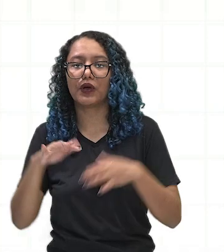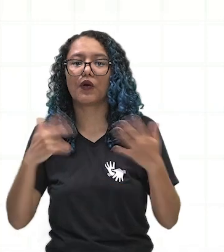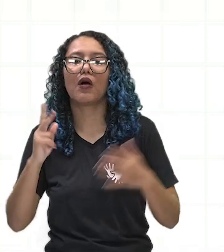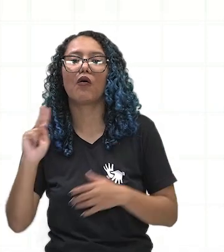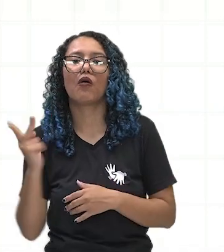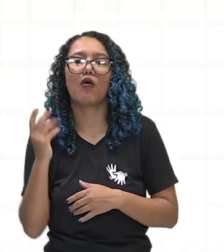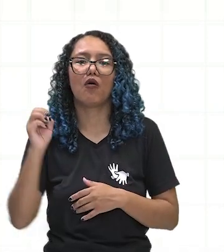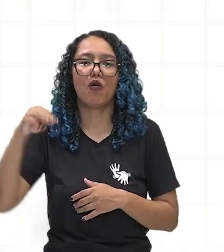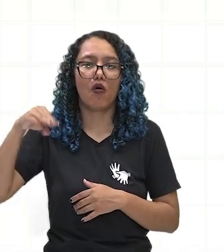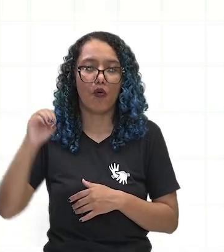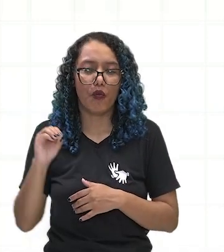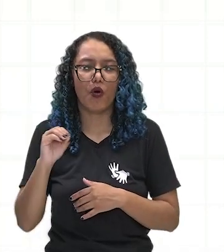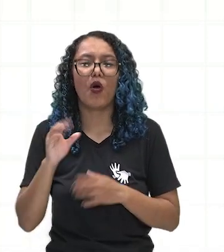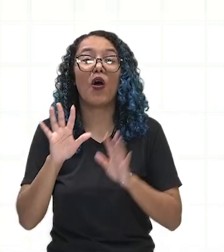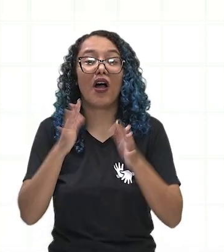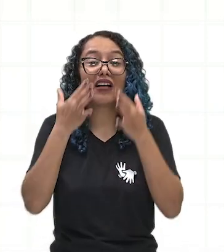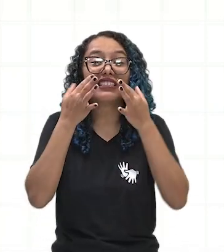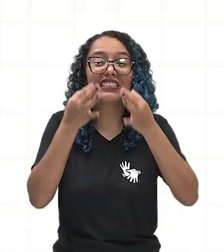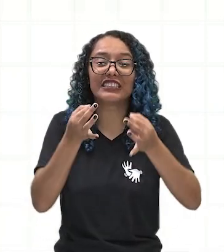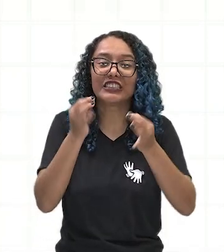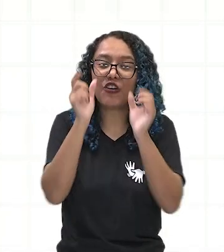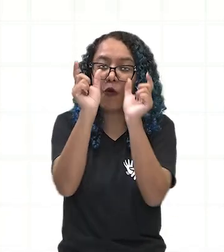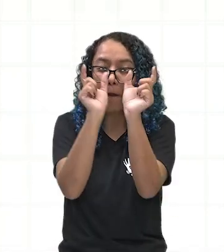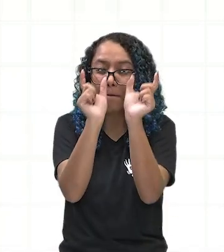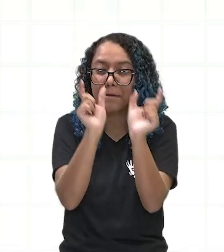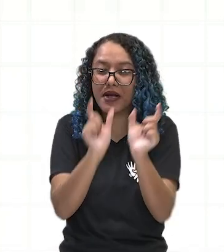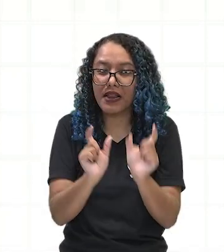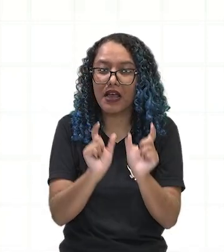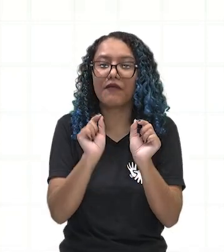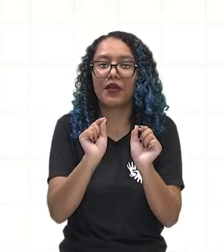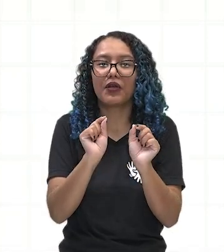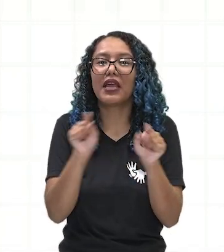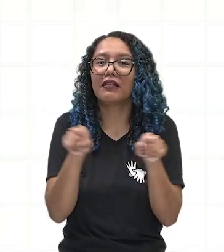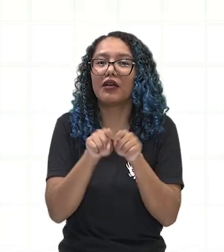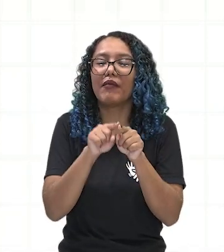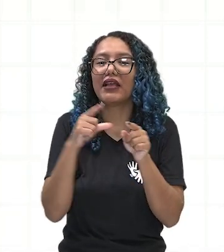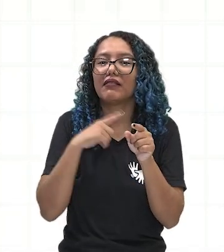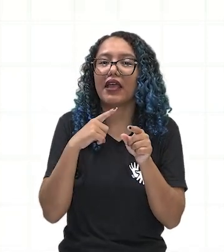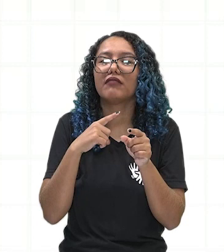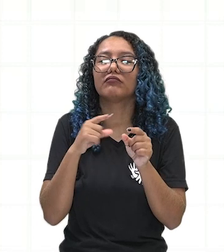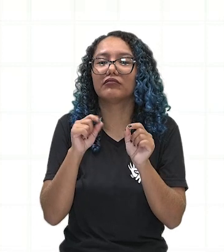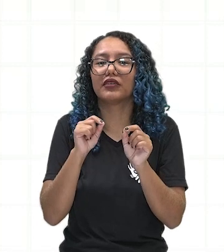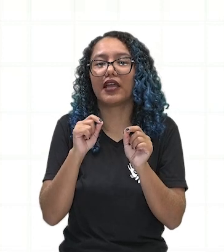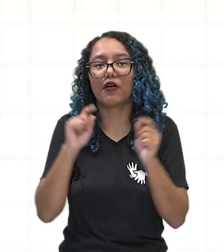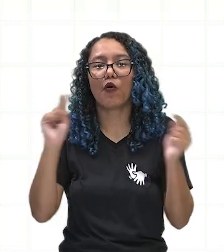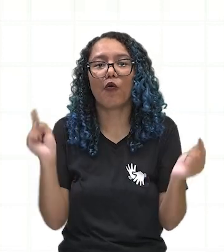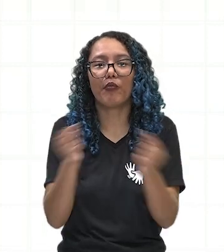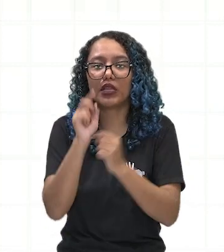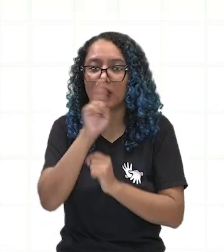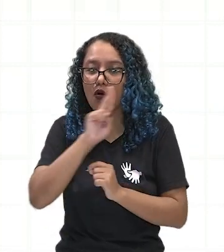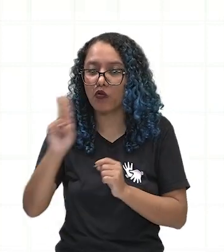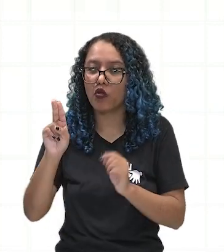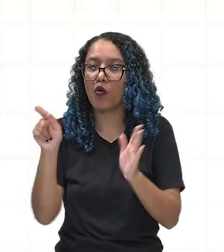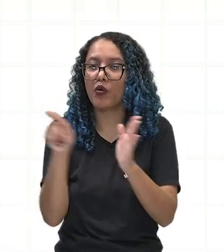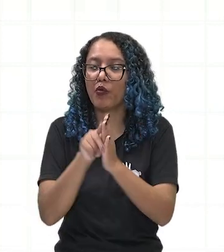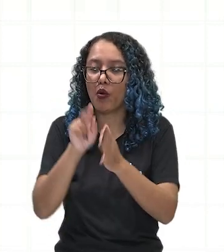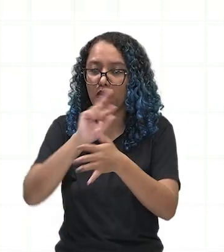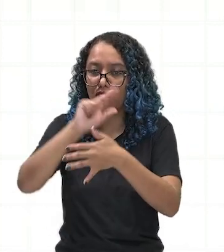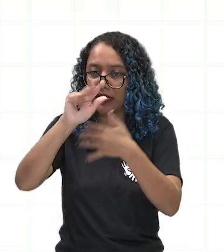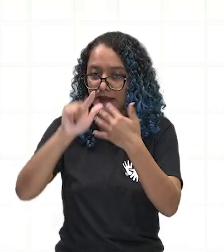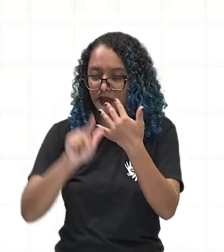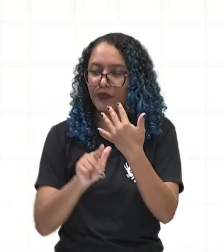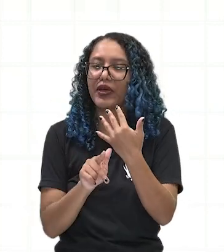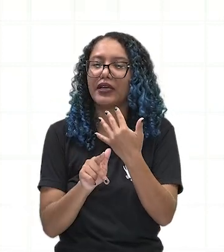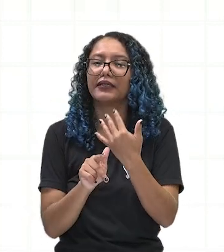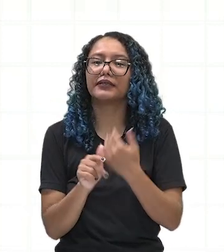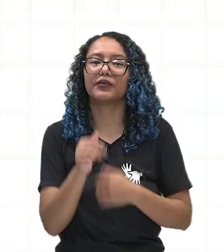Homo. Observem essas palavrinhas porque elas vão fazer parte do nome científico dessa espécie, tá? Da espécie que a gente está se